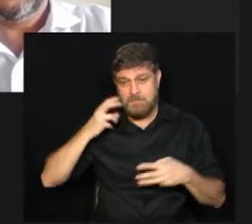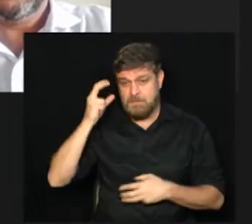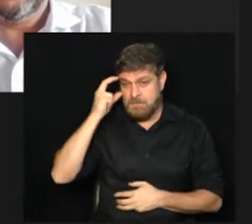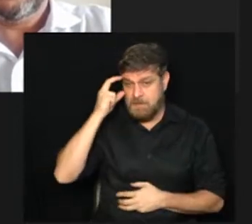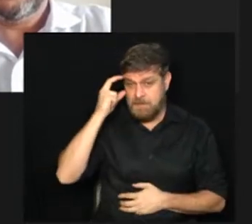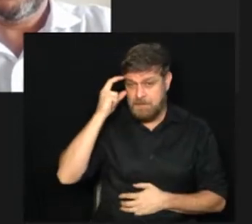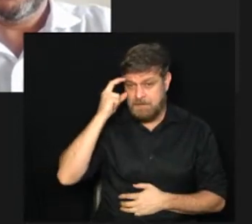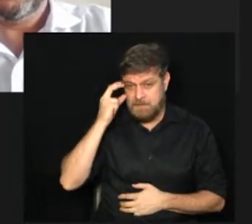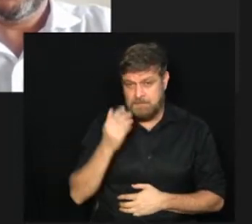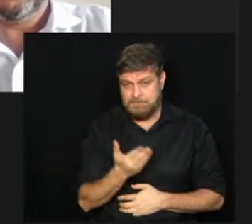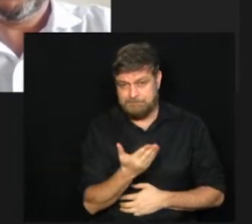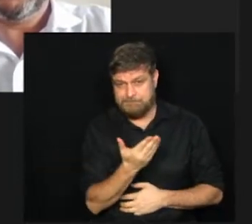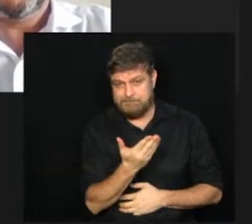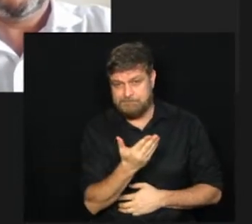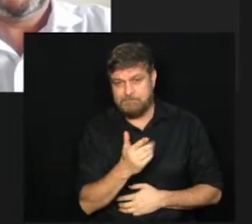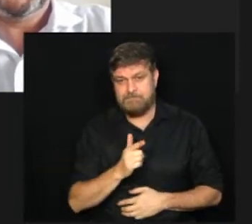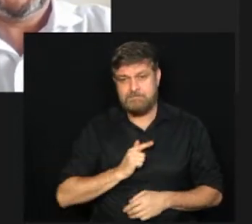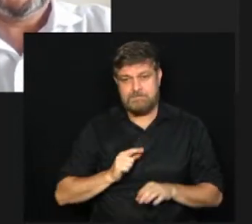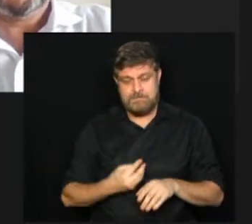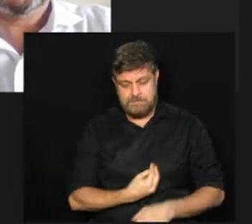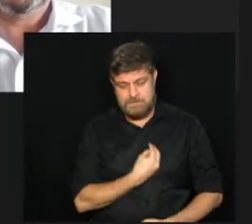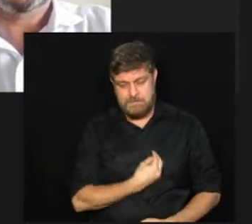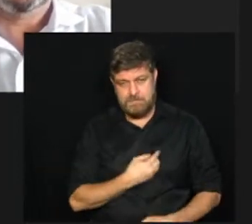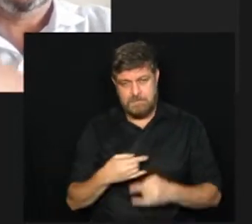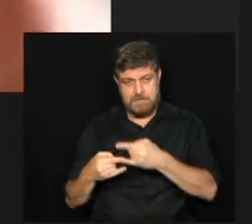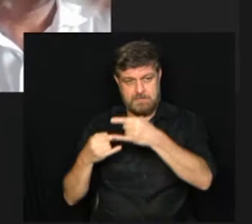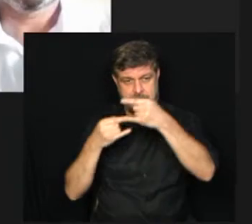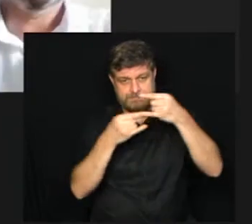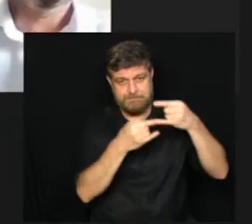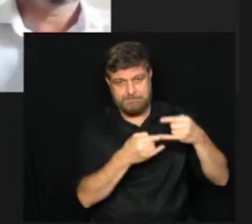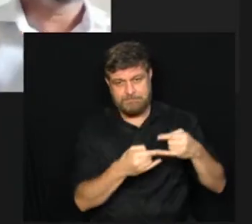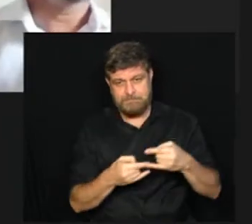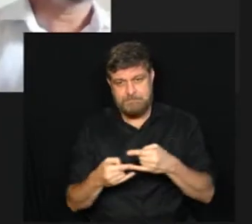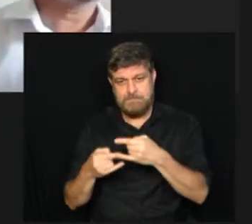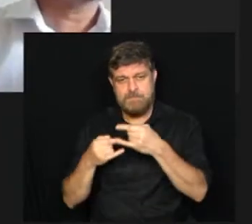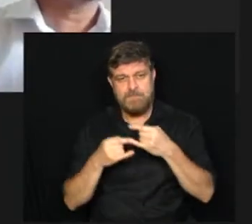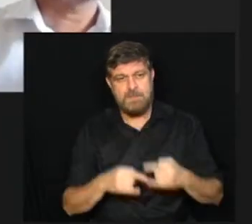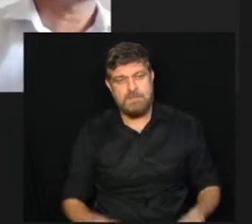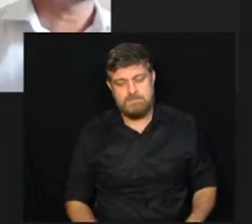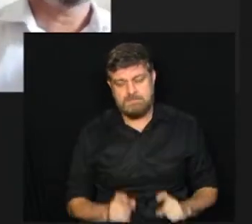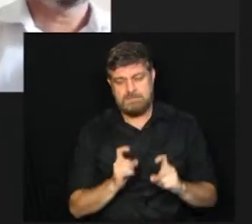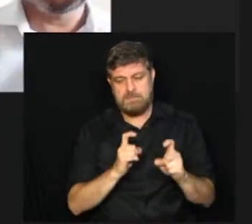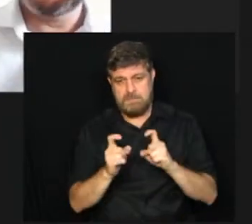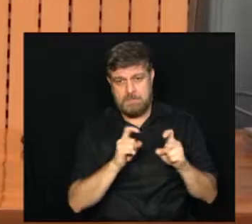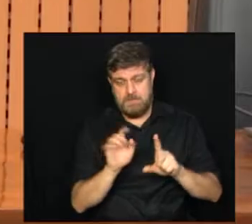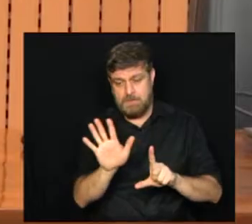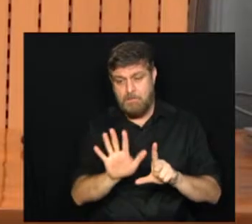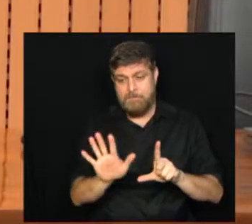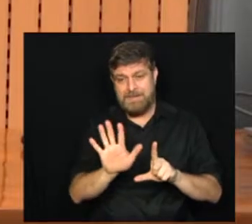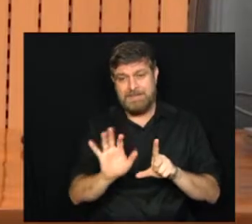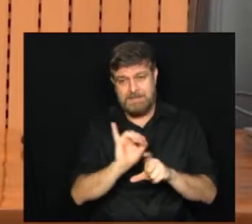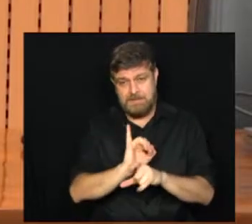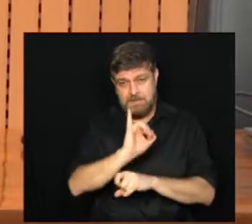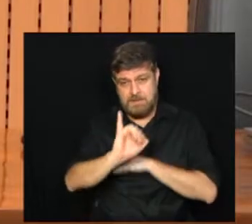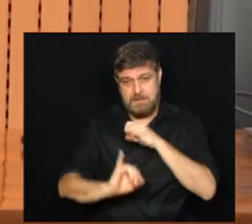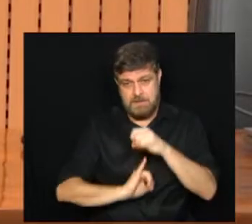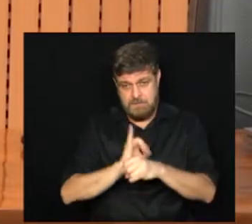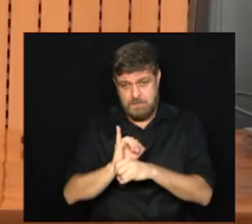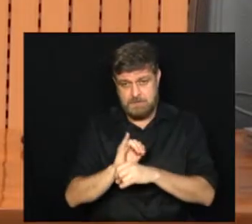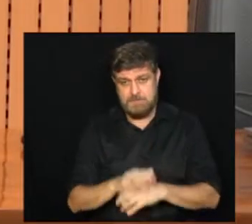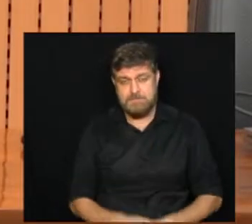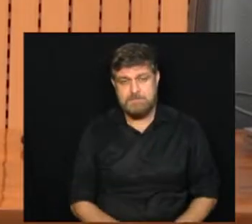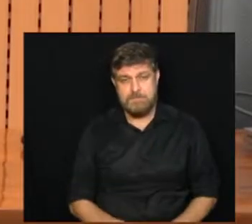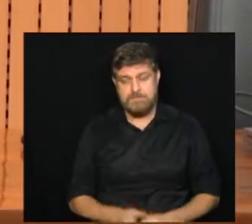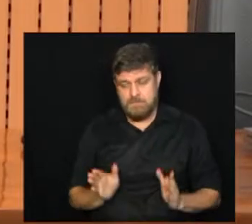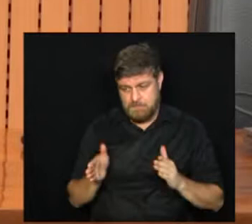também compõe a comissão, todos estão participando dessa reunião de forma remota. Declaro aberto, então,